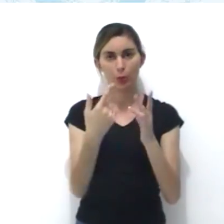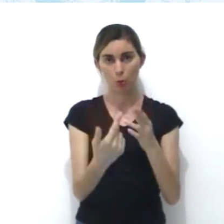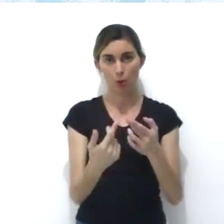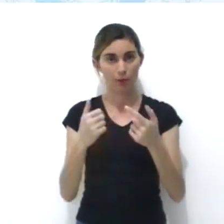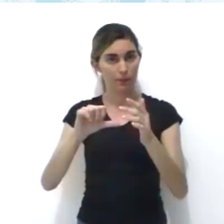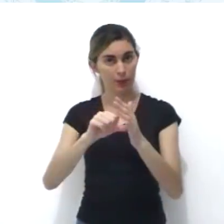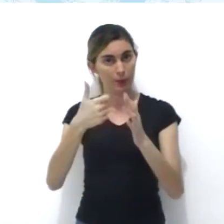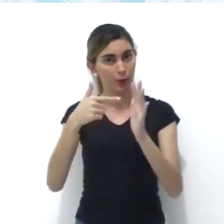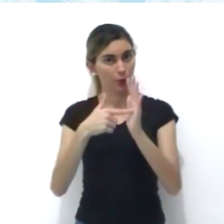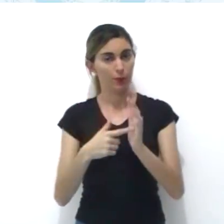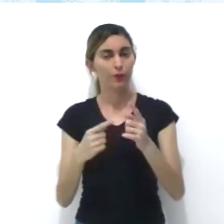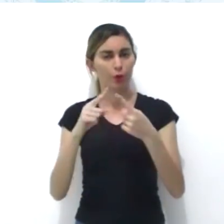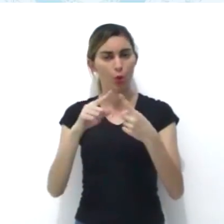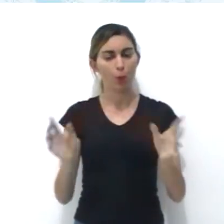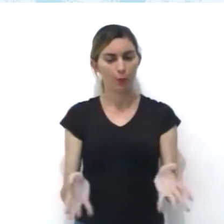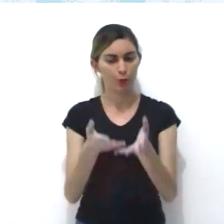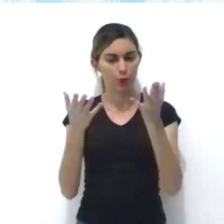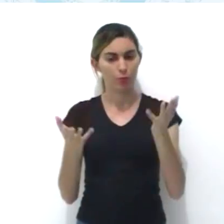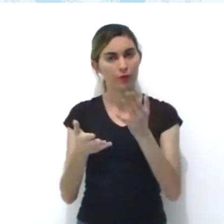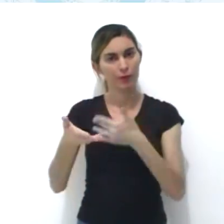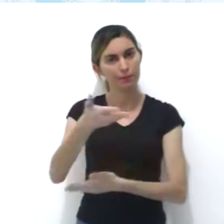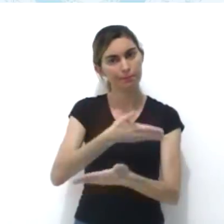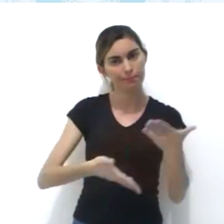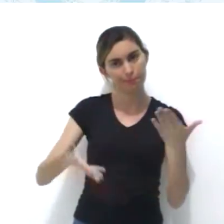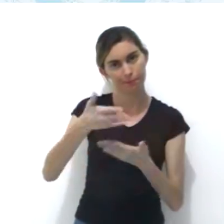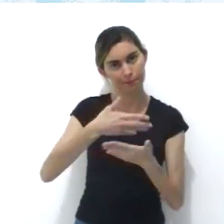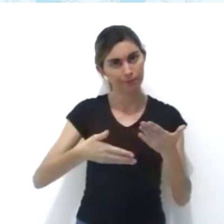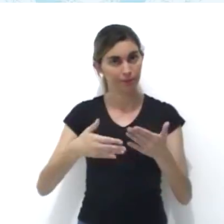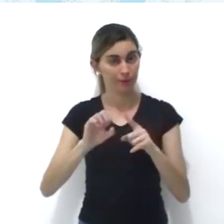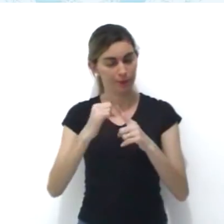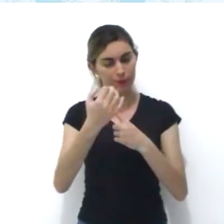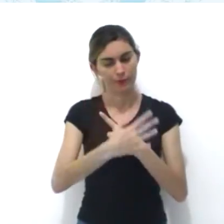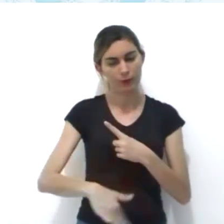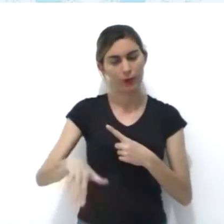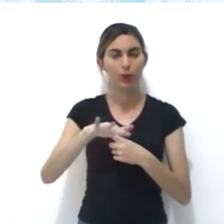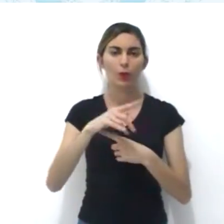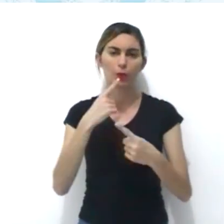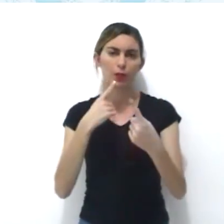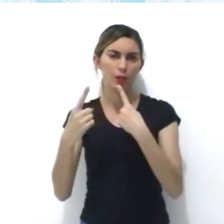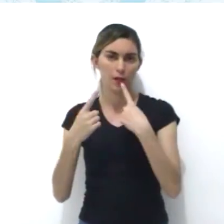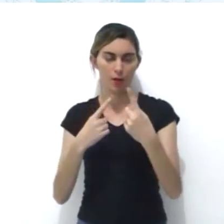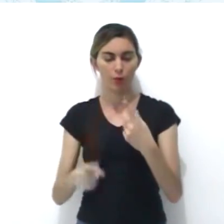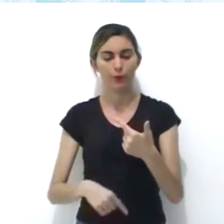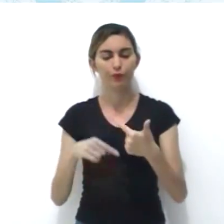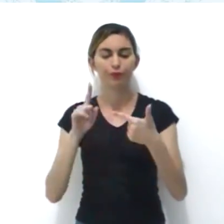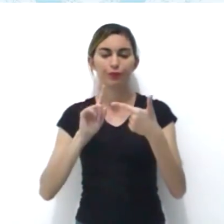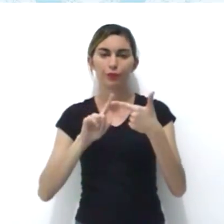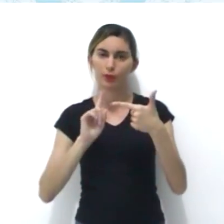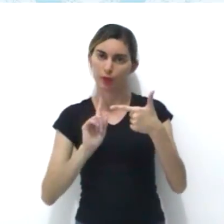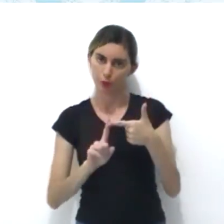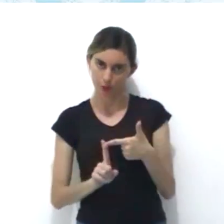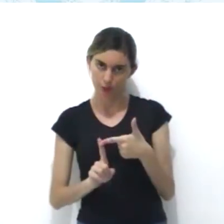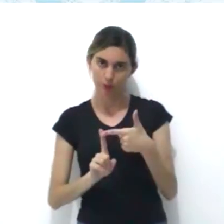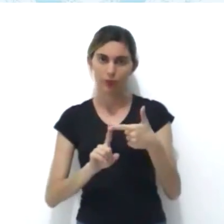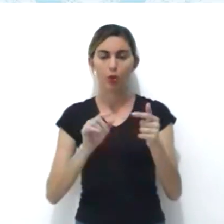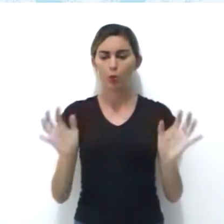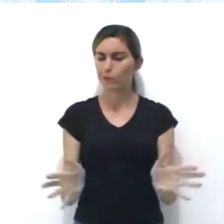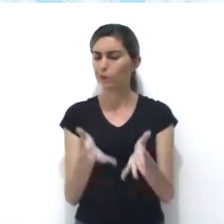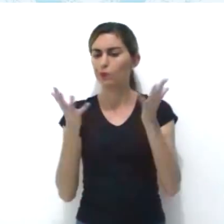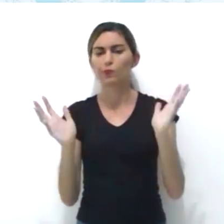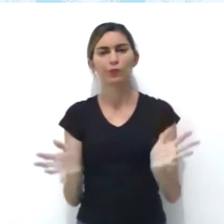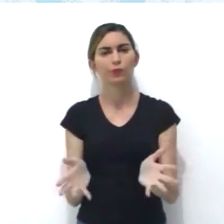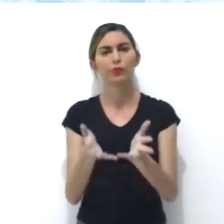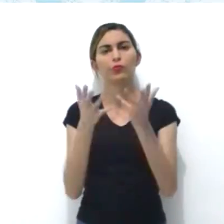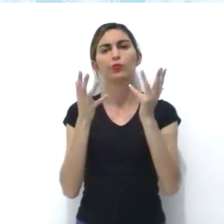o primeiro objetivo vai ser esse, promover esse ambiente social. Então, vai acontecer muito diálogo. Segundo objetivo